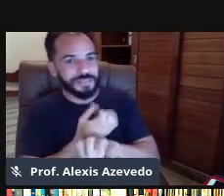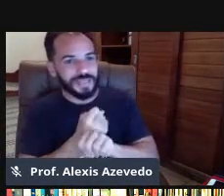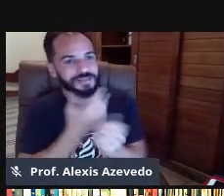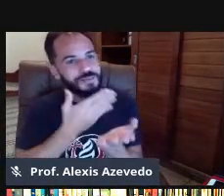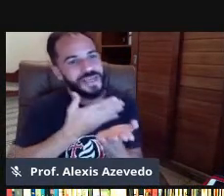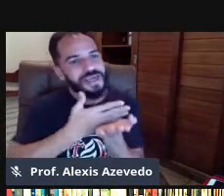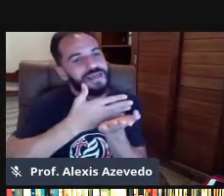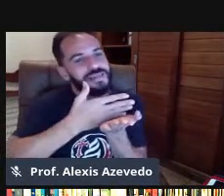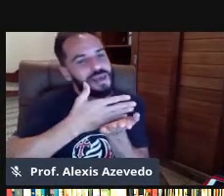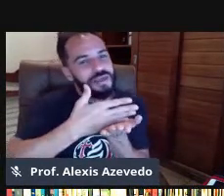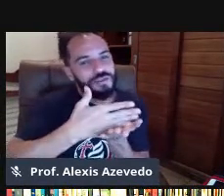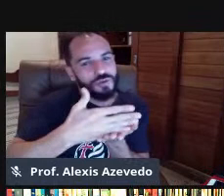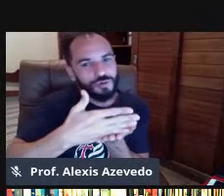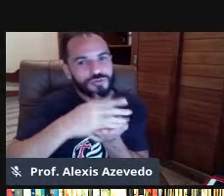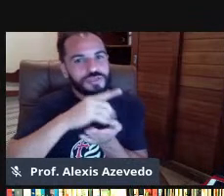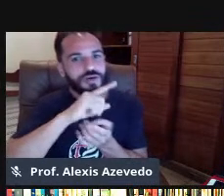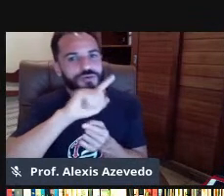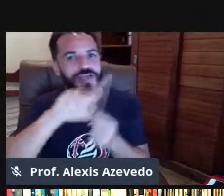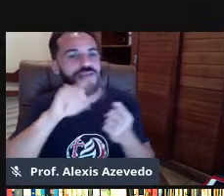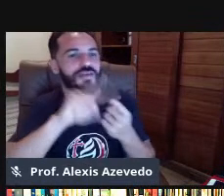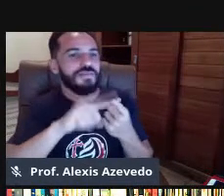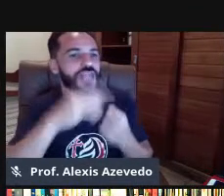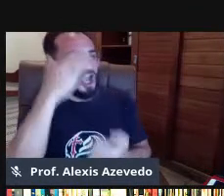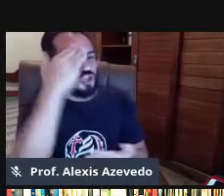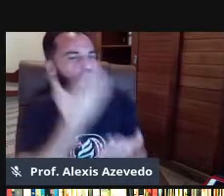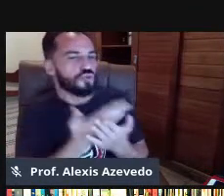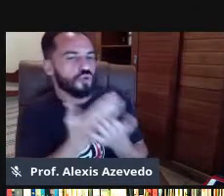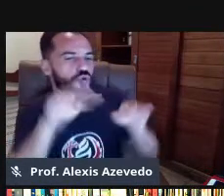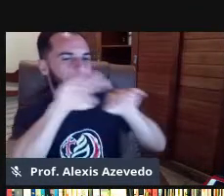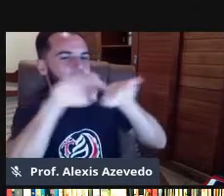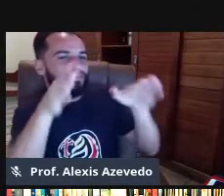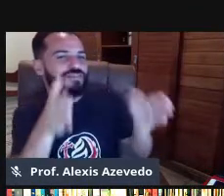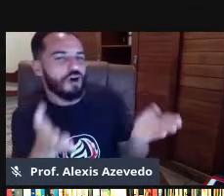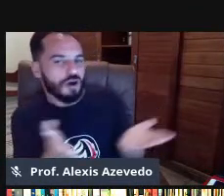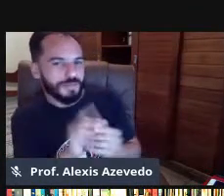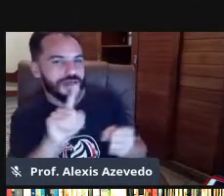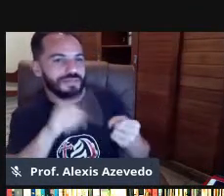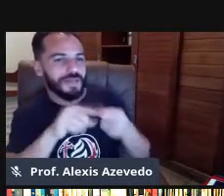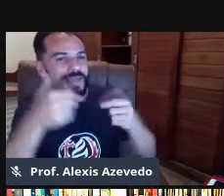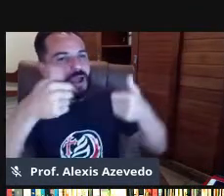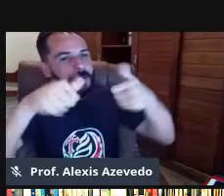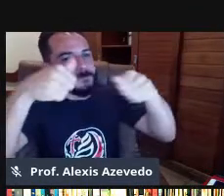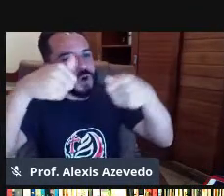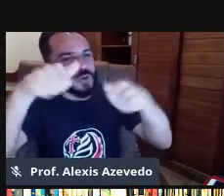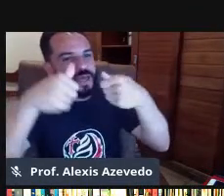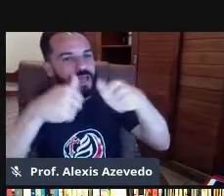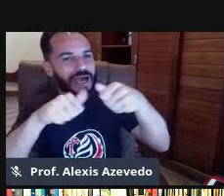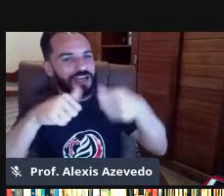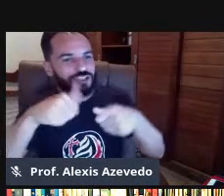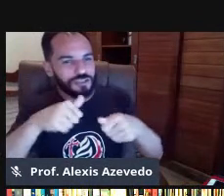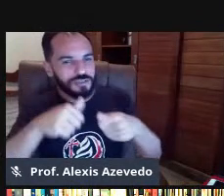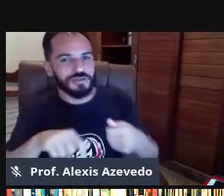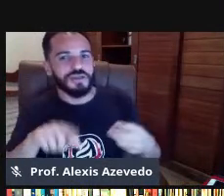introduzindo, né, discussões sobre a forma, sobre a modelagem, né, sobre